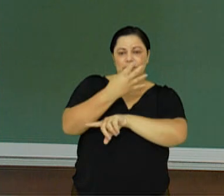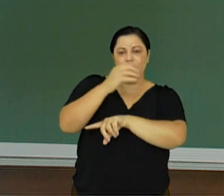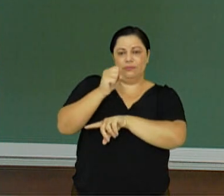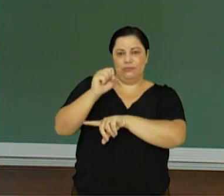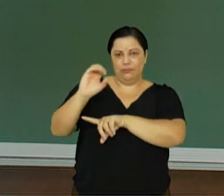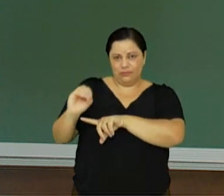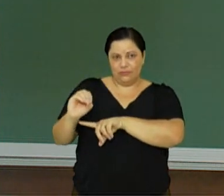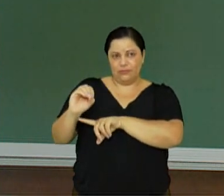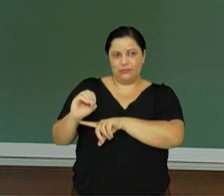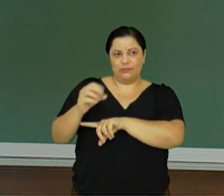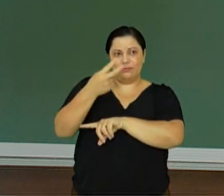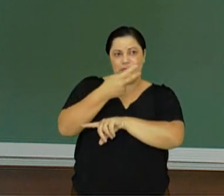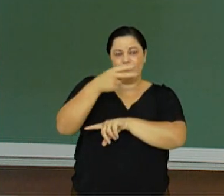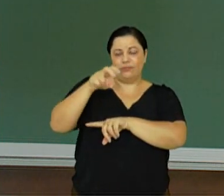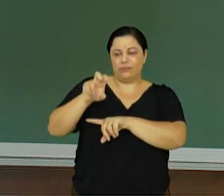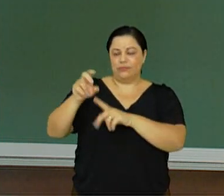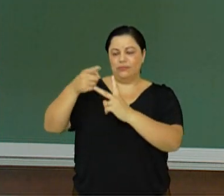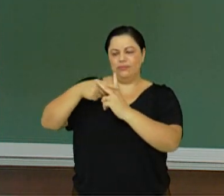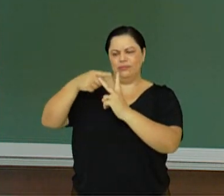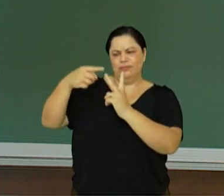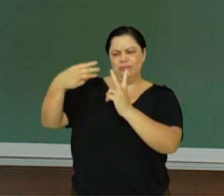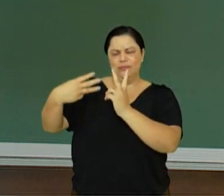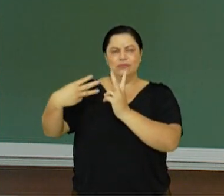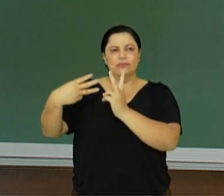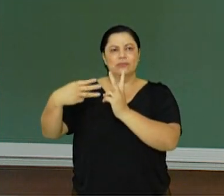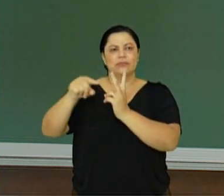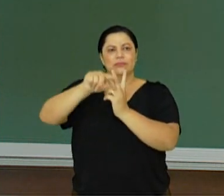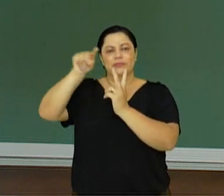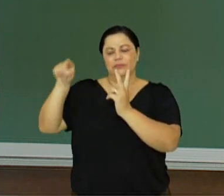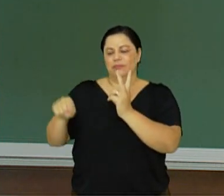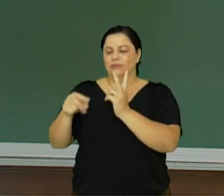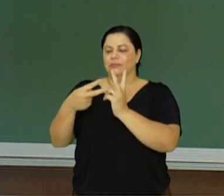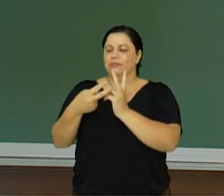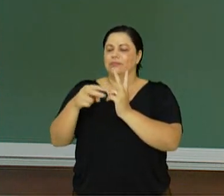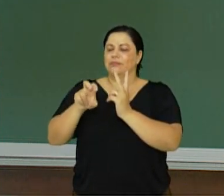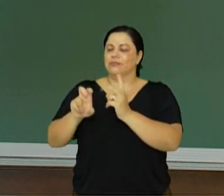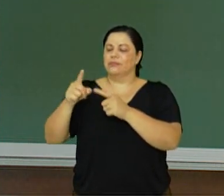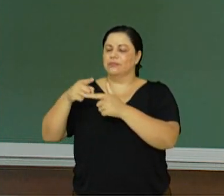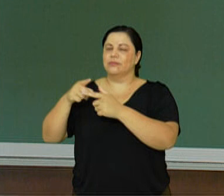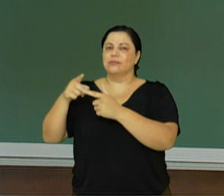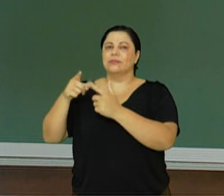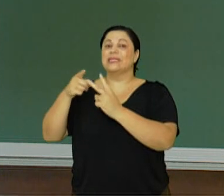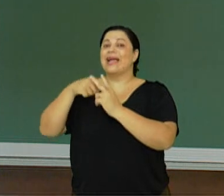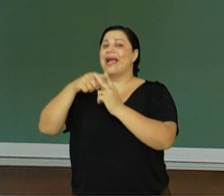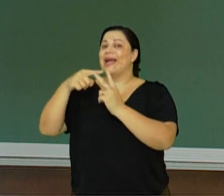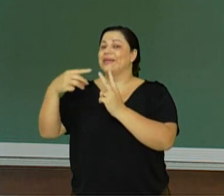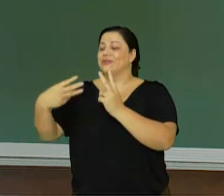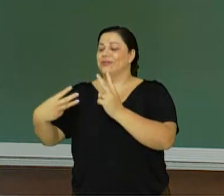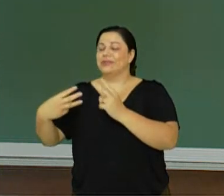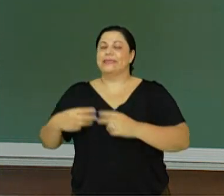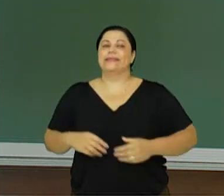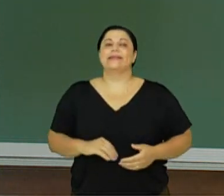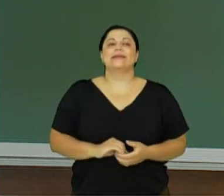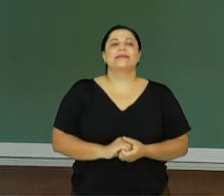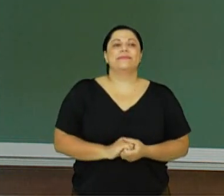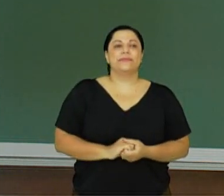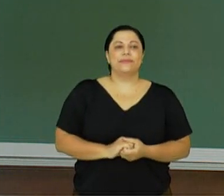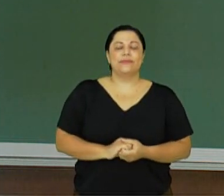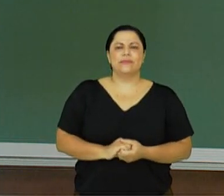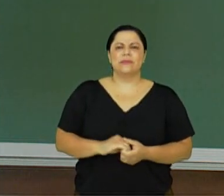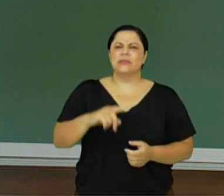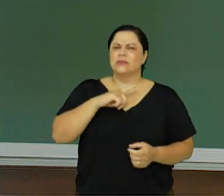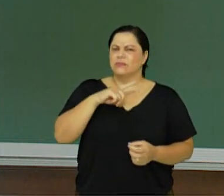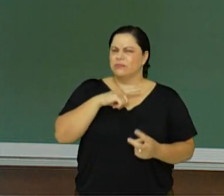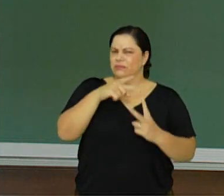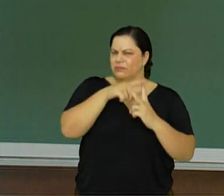O 25 raiz de 3 está multiplicando, vai passar dividindo, 25 raiz de 3. Quando nós temos